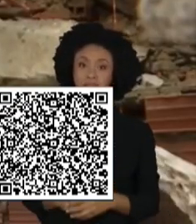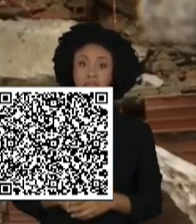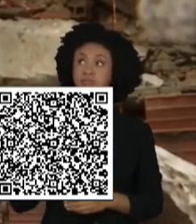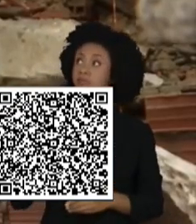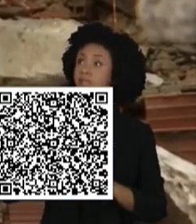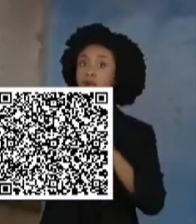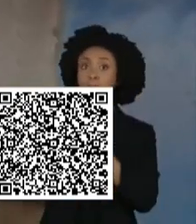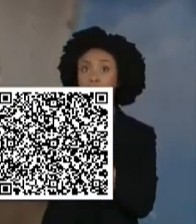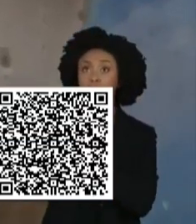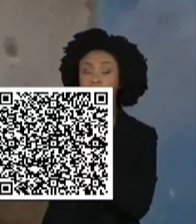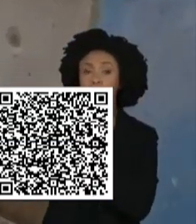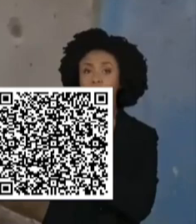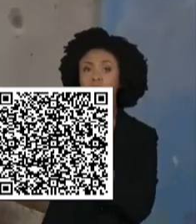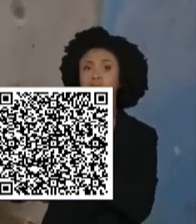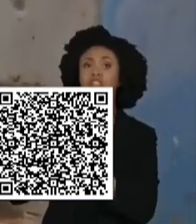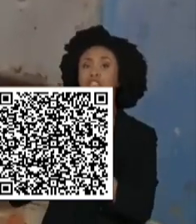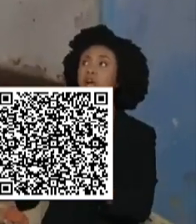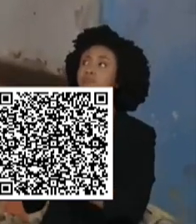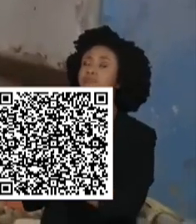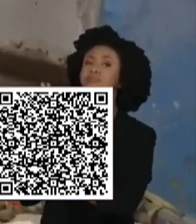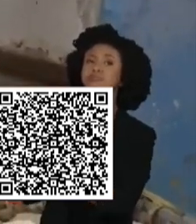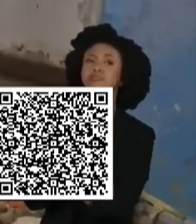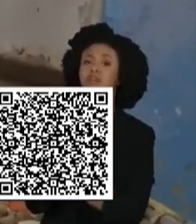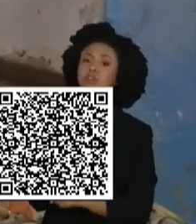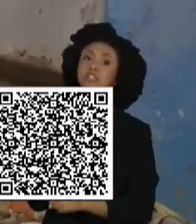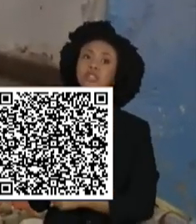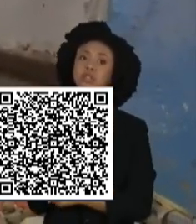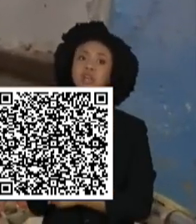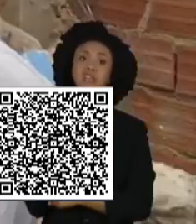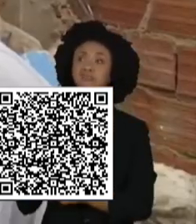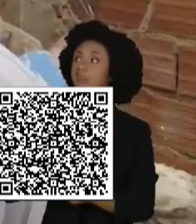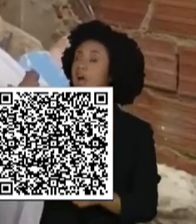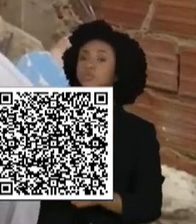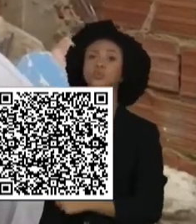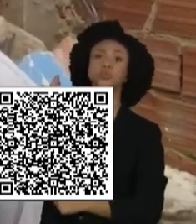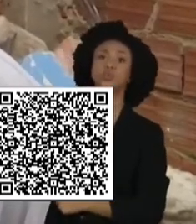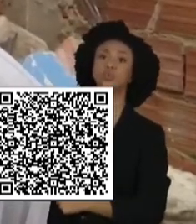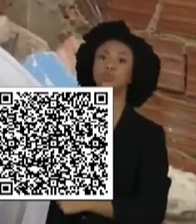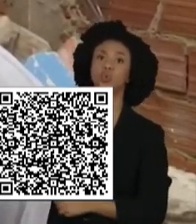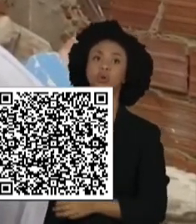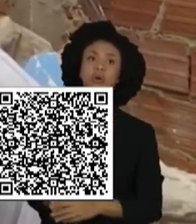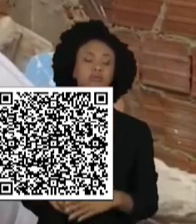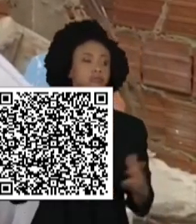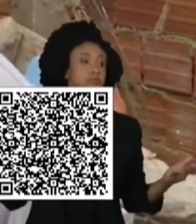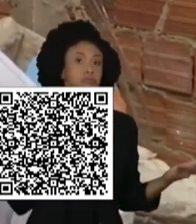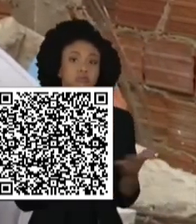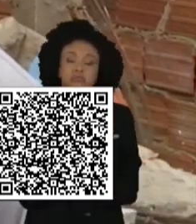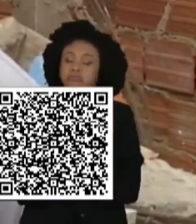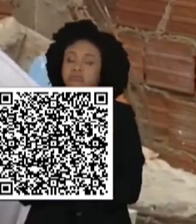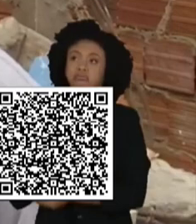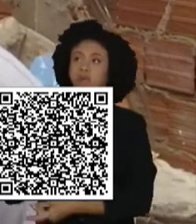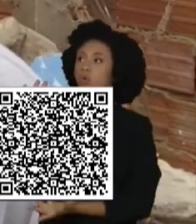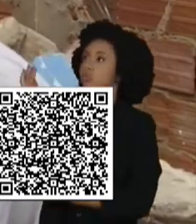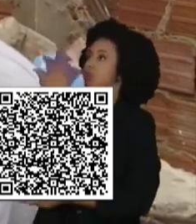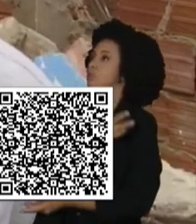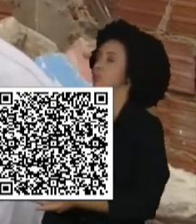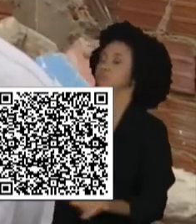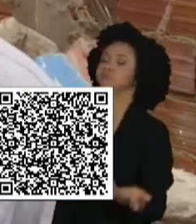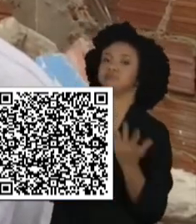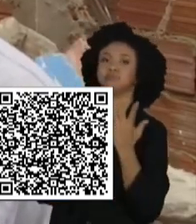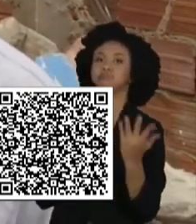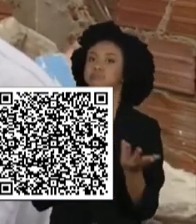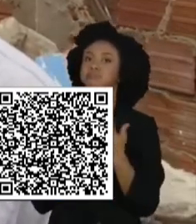lugar há 23 anos e nunca havia acontecido algo parecido. De repente aconteceu, a gente não sabe por que foi, né?